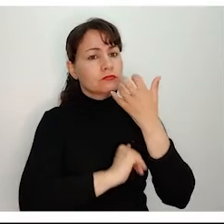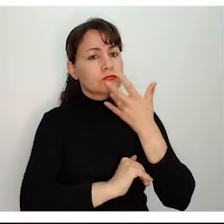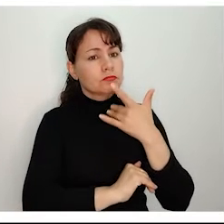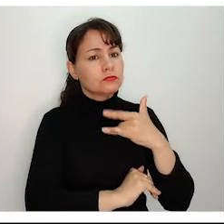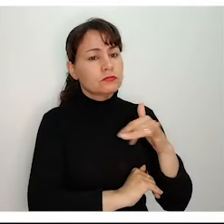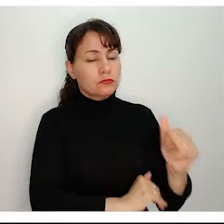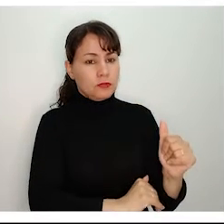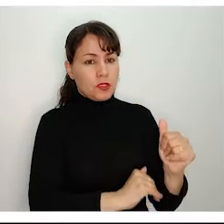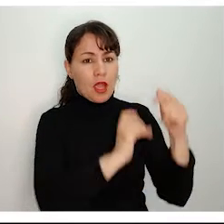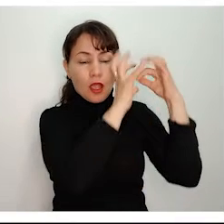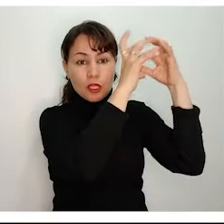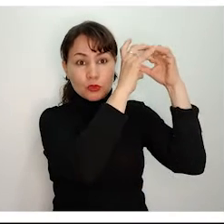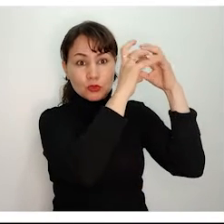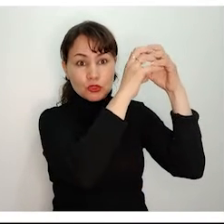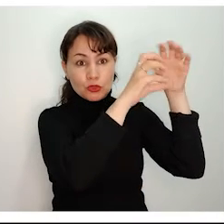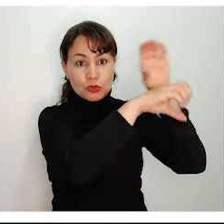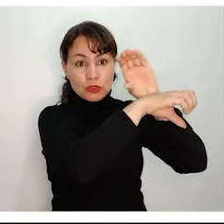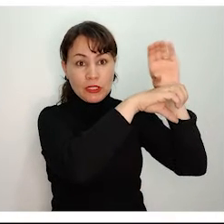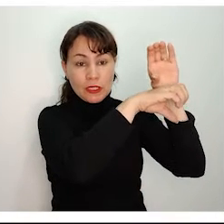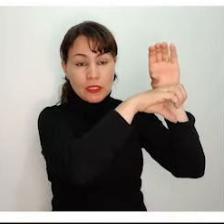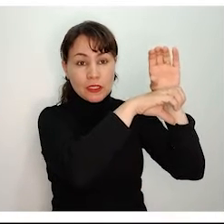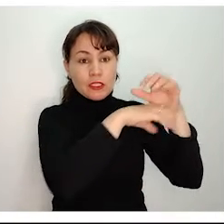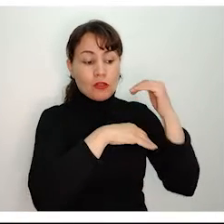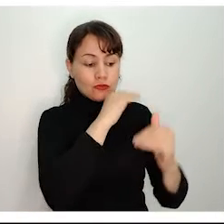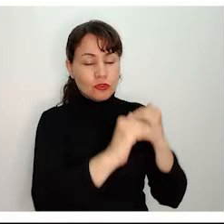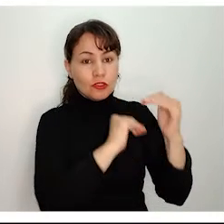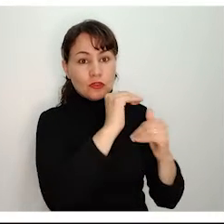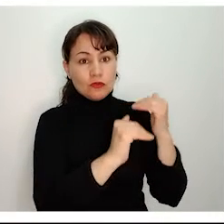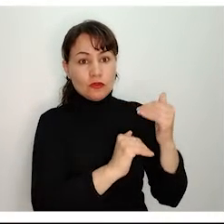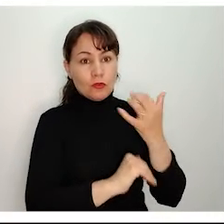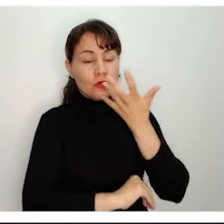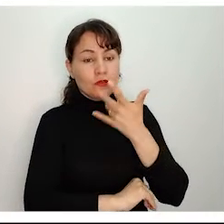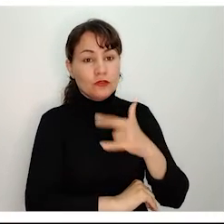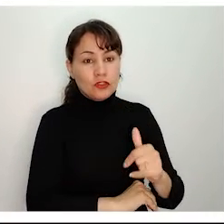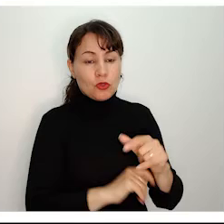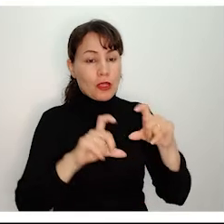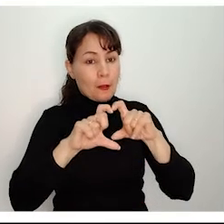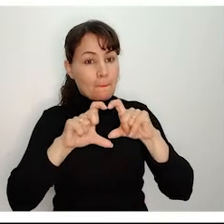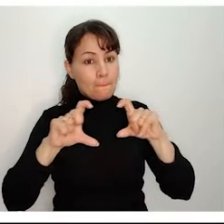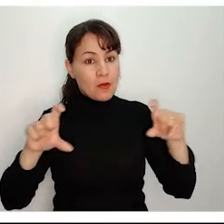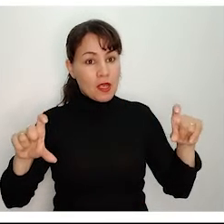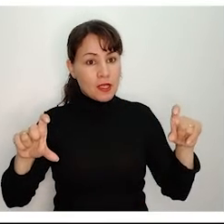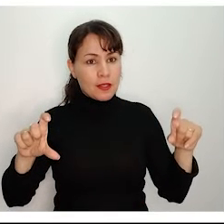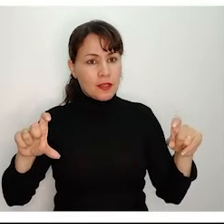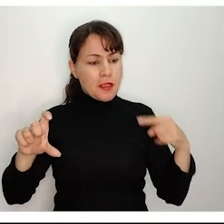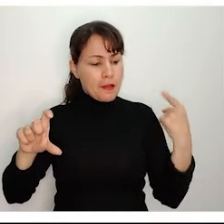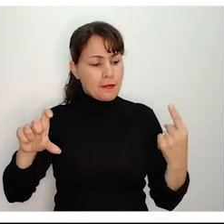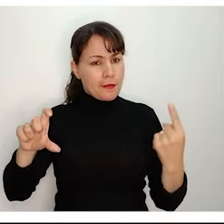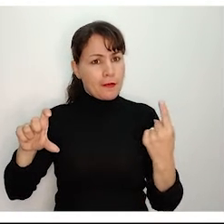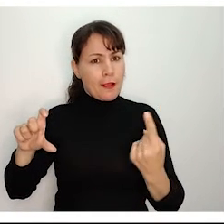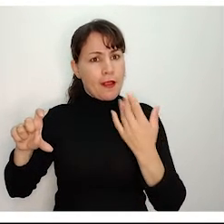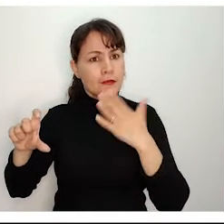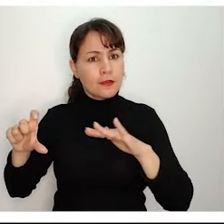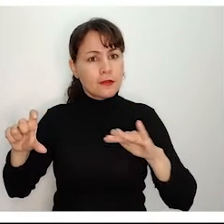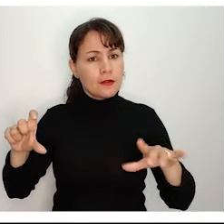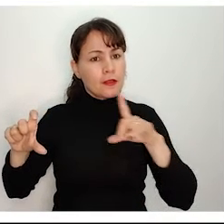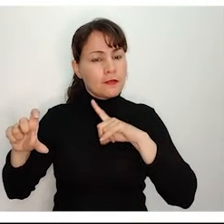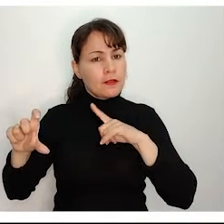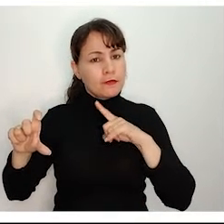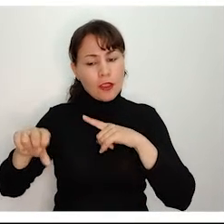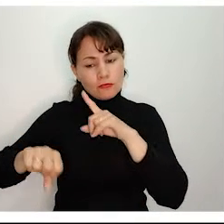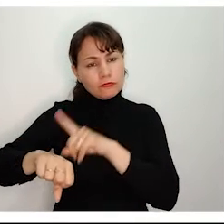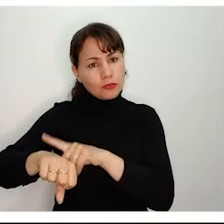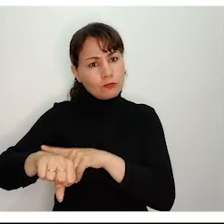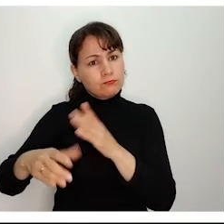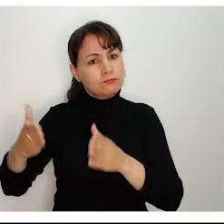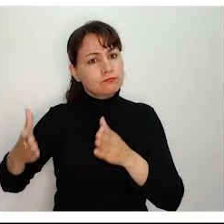ao desenvolvimento infantil, relacionado às neurociências do desenvolvimento infantil, que é essa frase de que cada criança